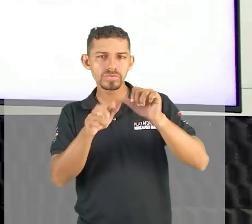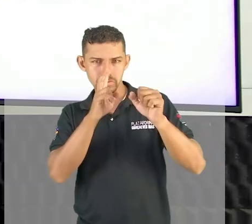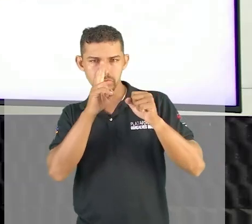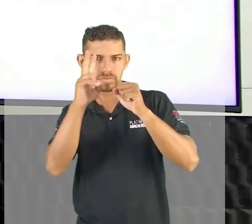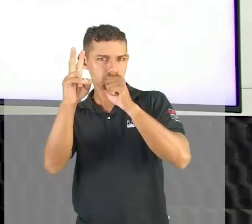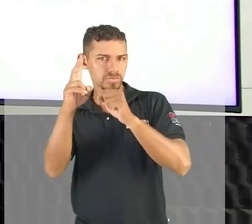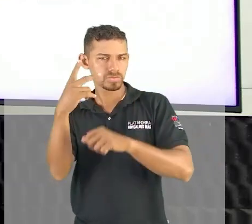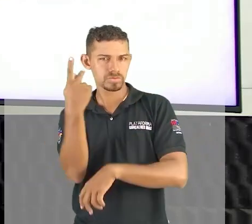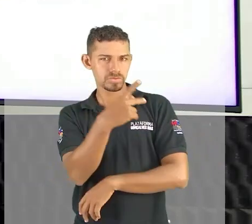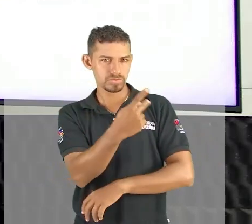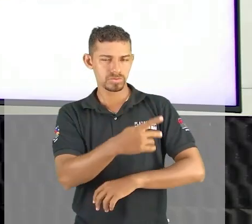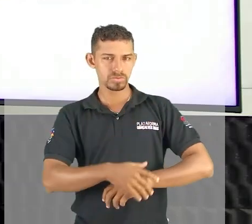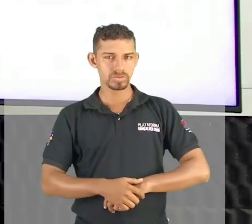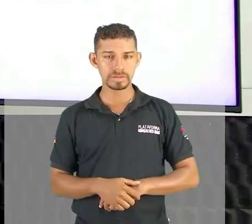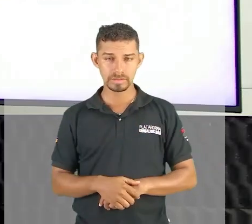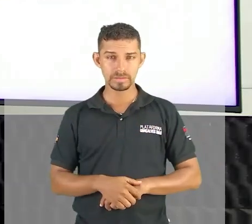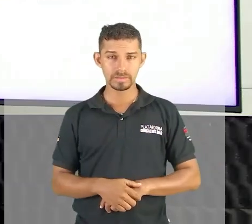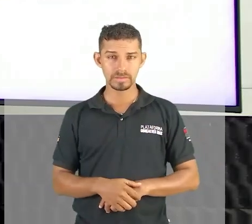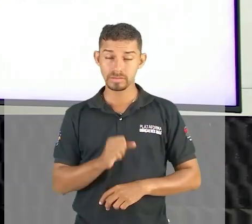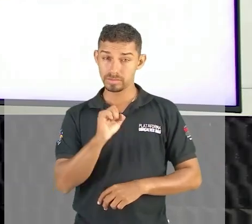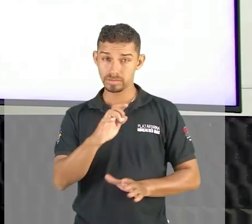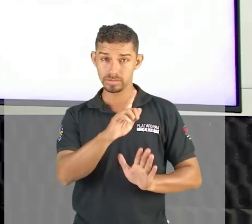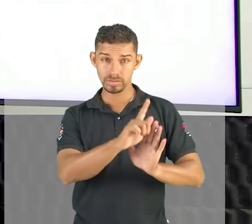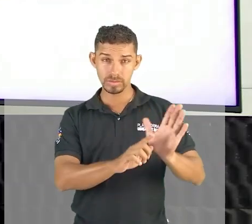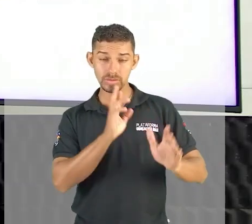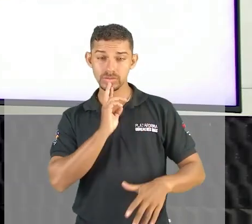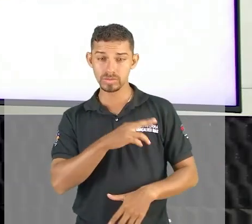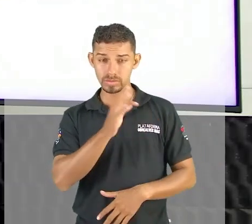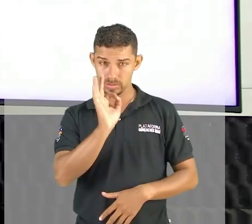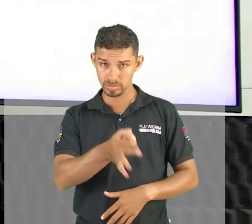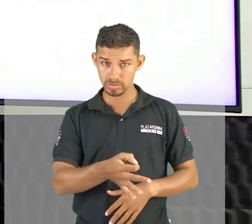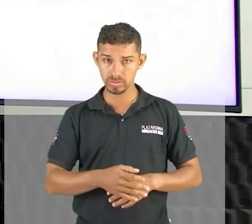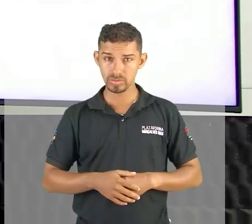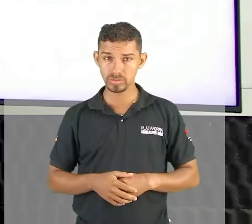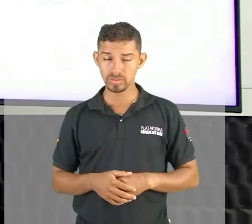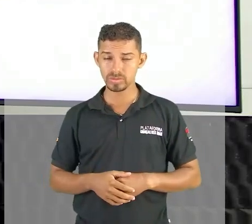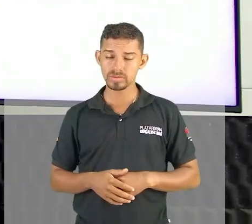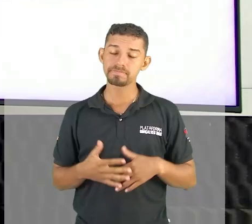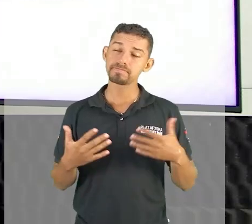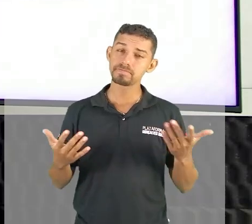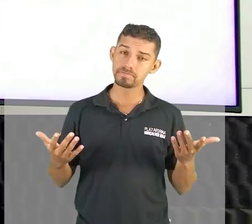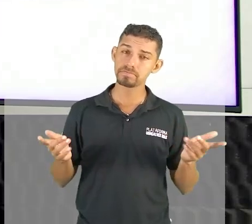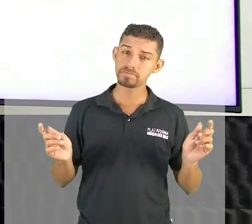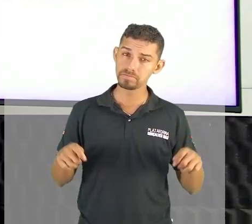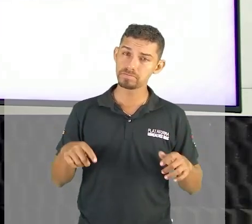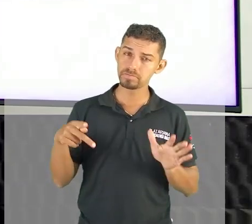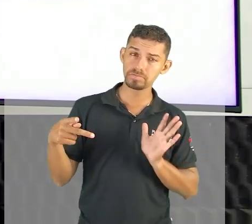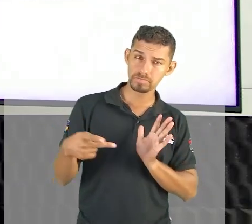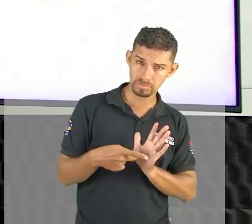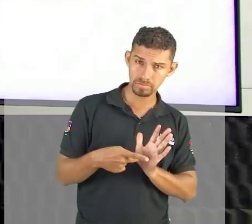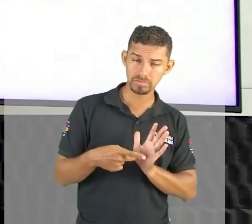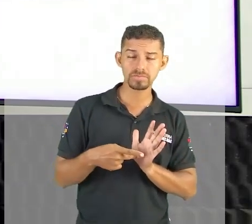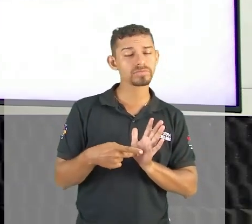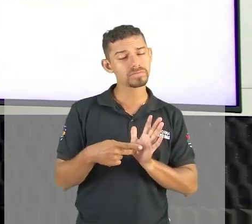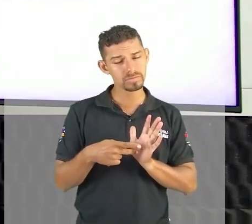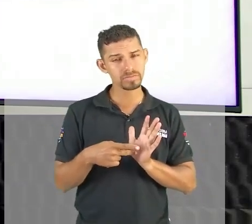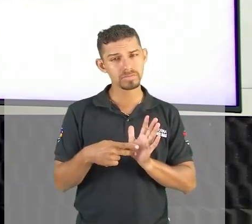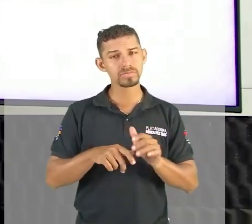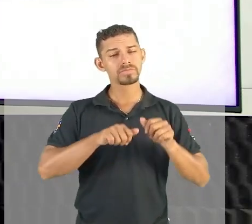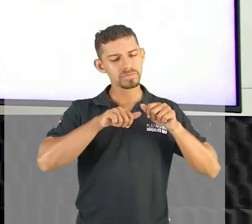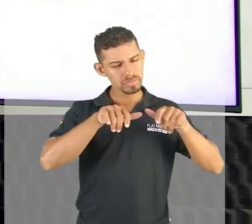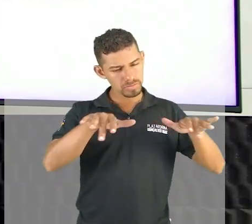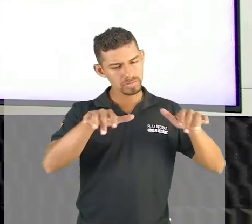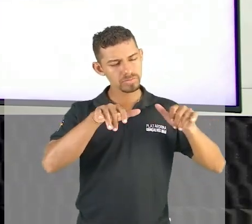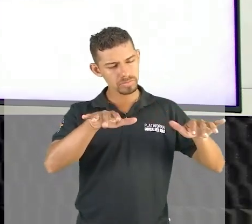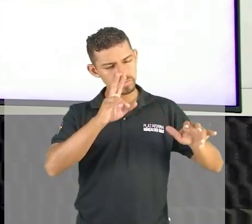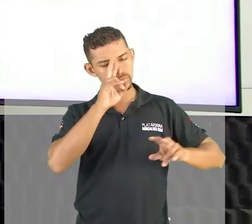o potencializou Será que é o nosso gabarito a gente vai ver que de fato é um recurso expressivo que eh tá de